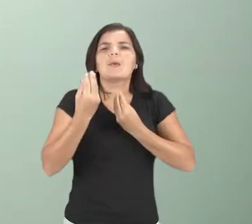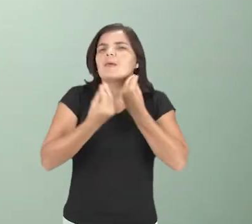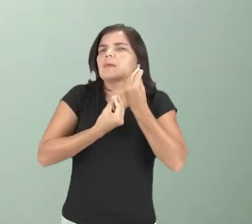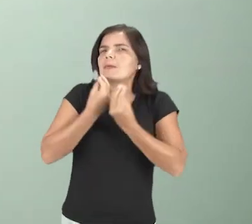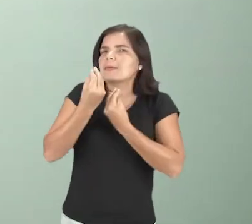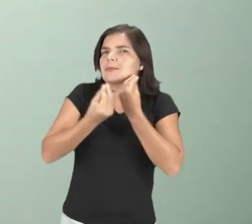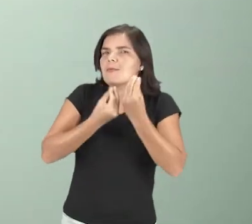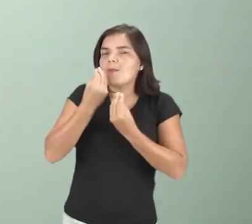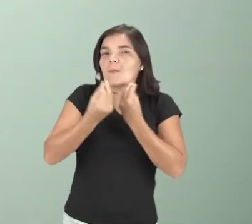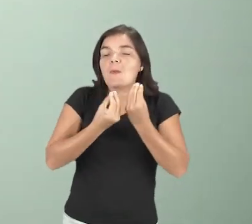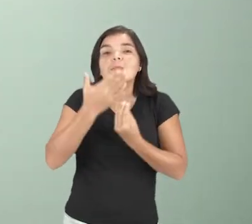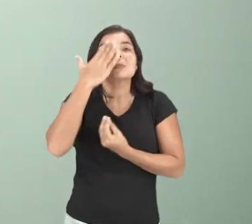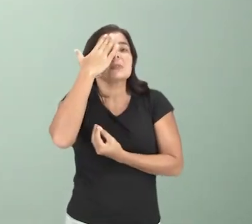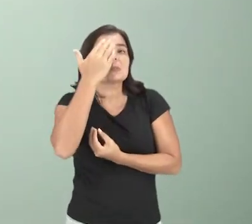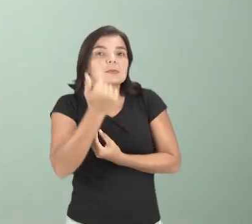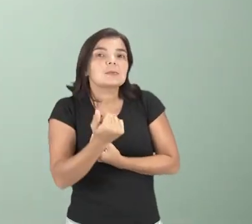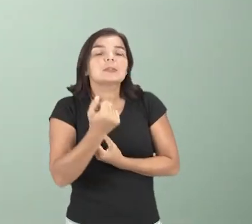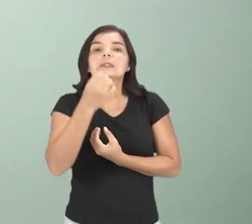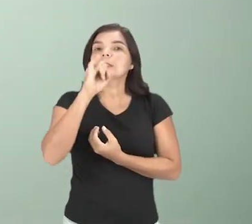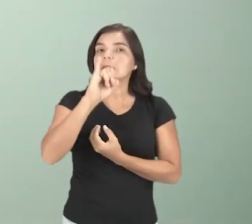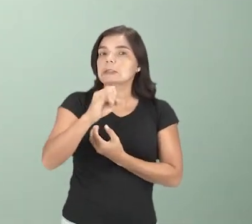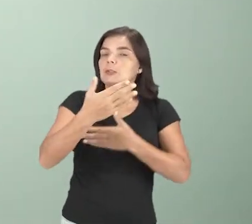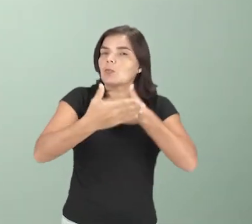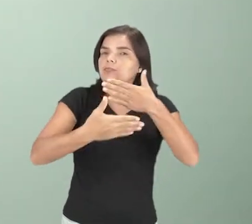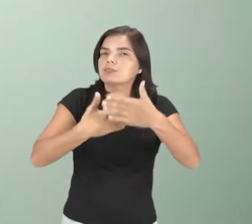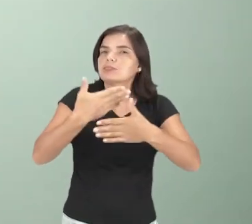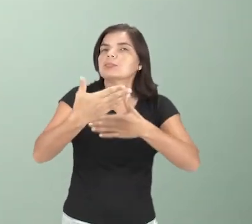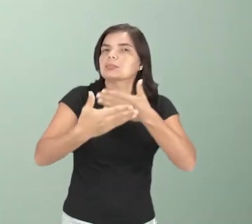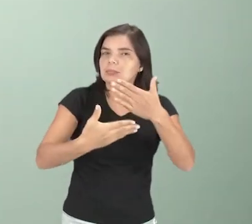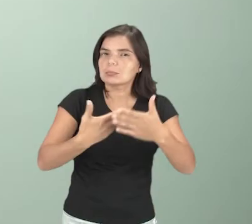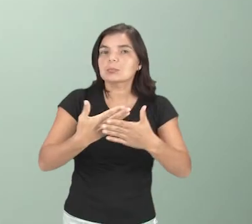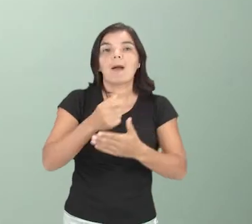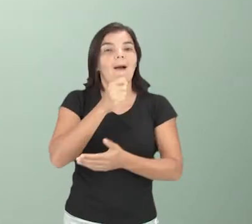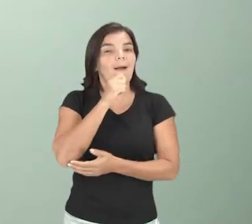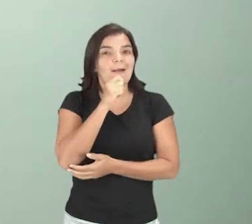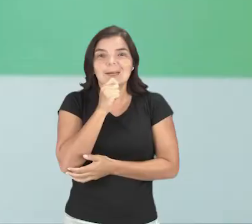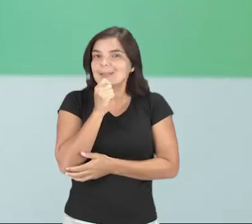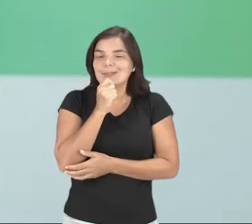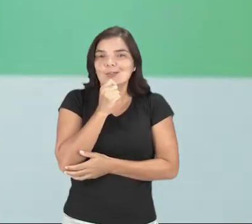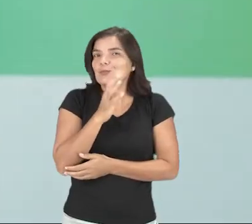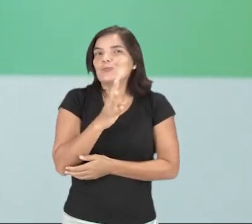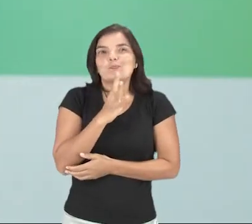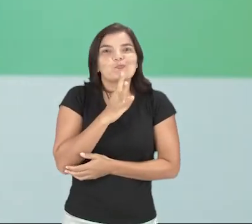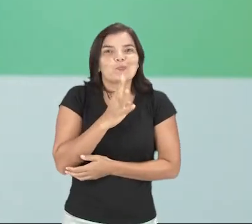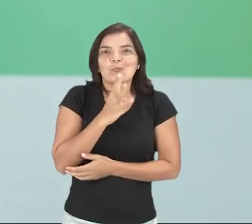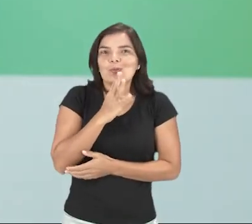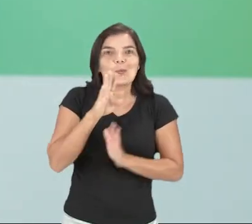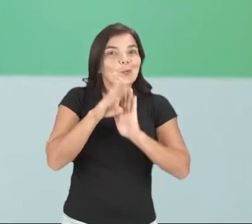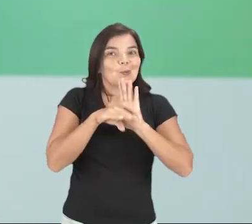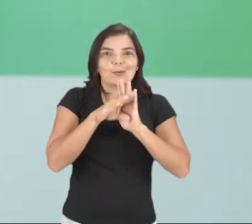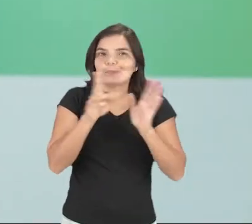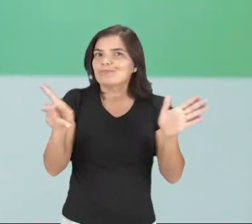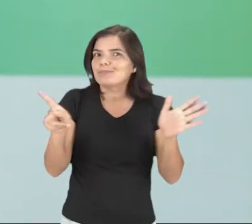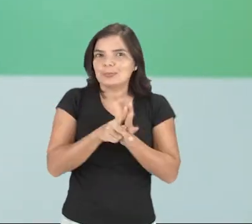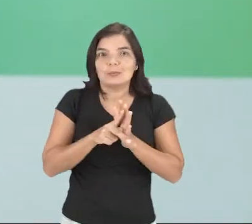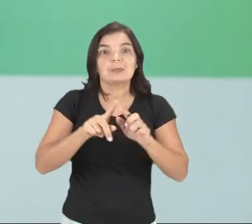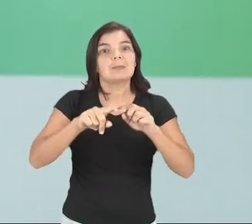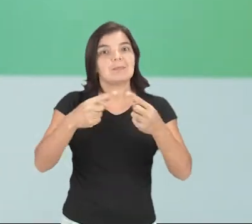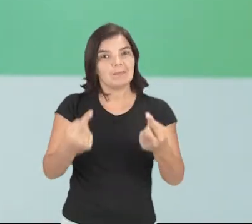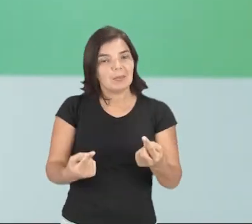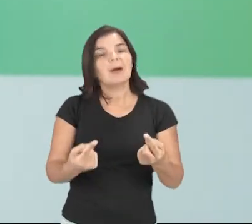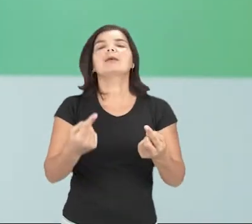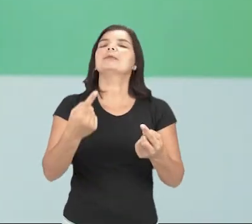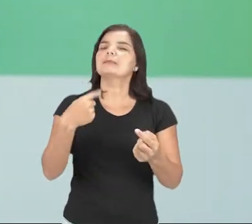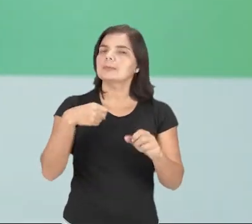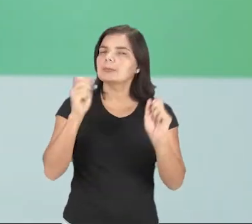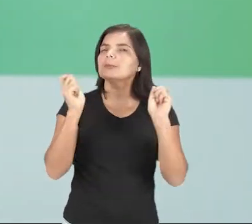podemos identificar, né, já que nós estamos em processo? Exatamente, nós não temos ainda um conhecimento, um conteúdo sistematizado, mas nós já podemos